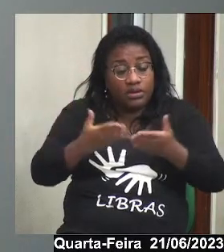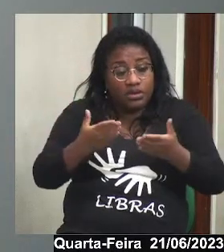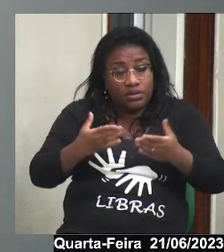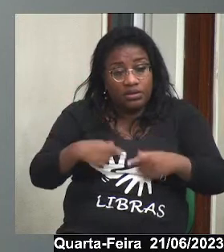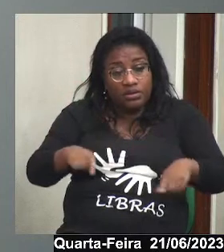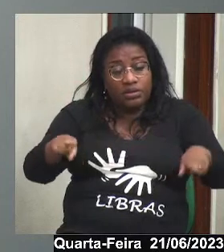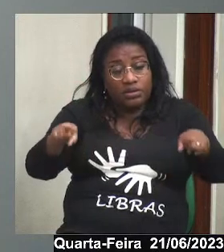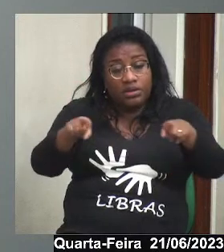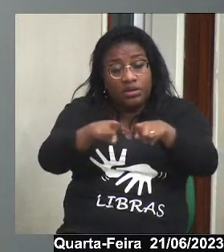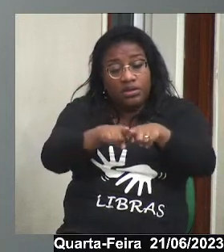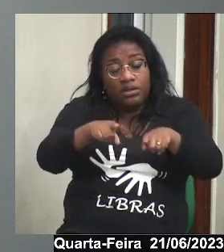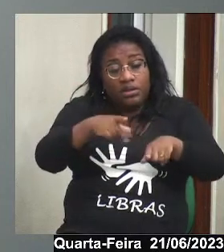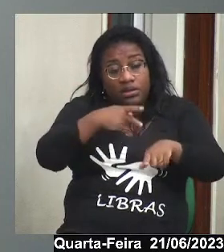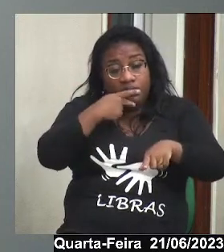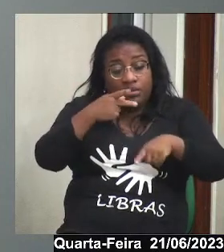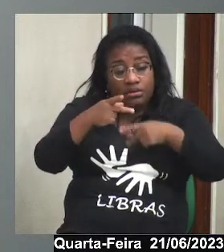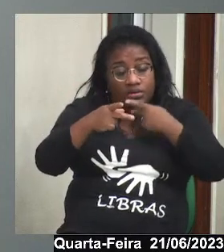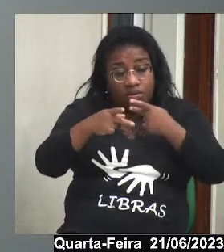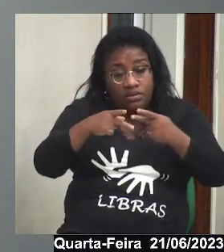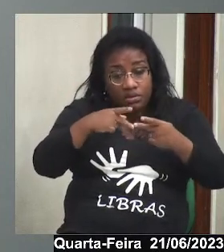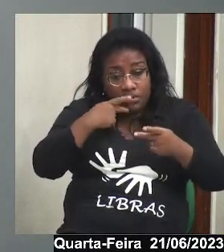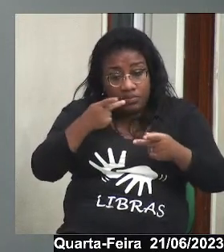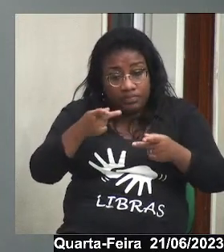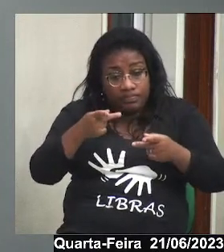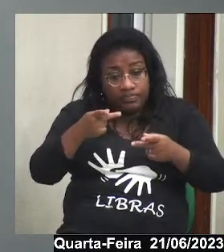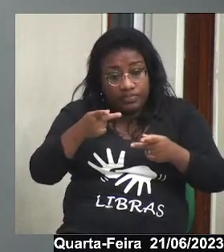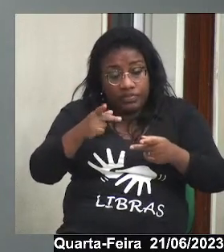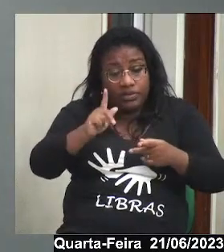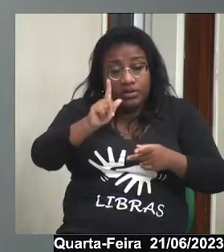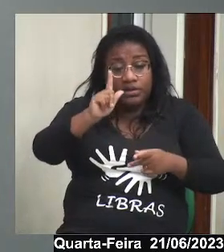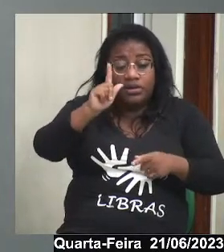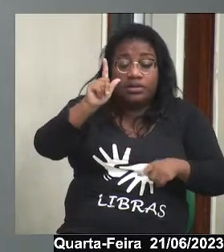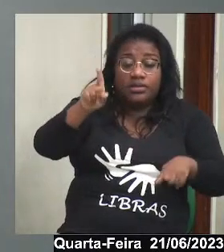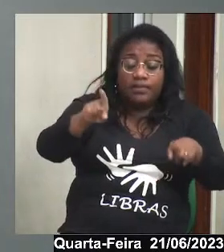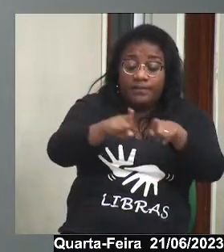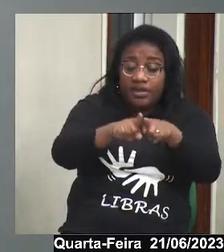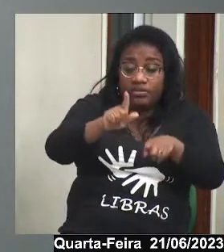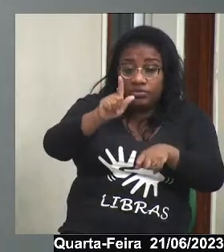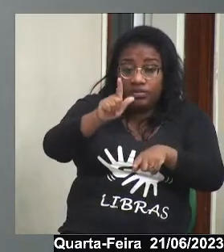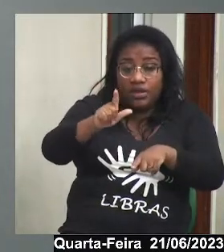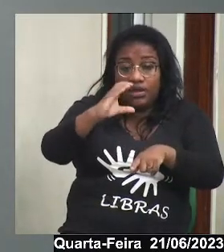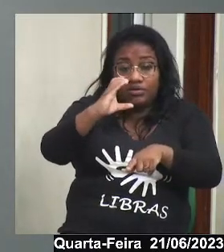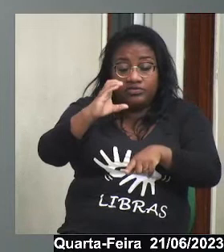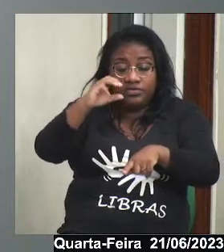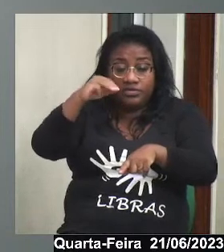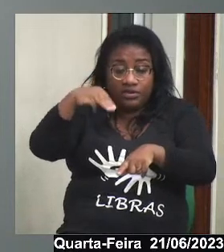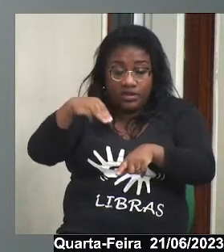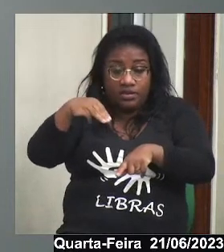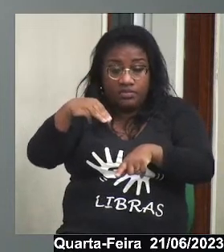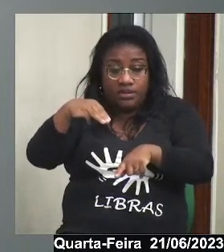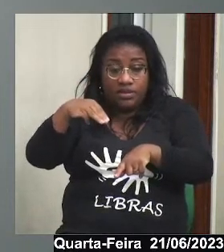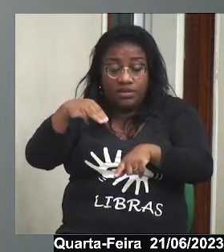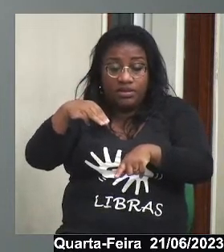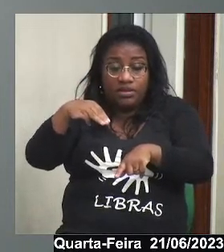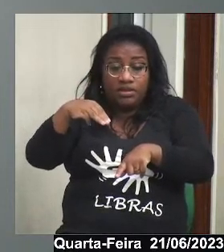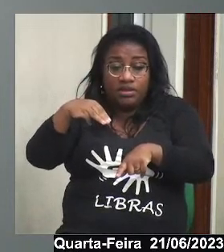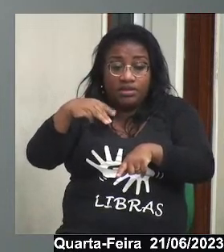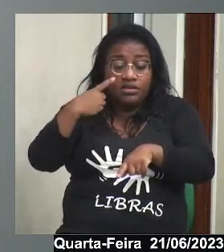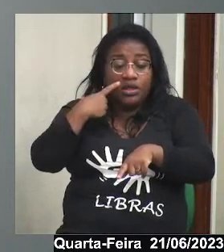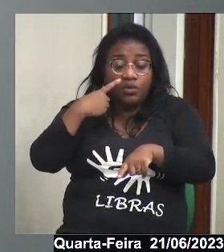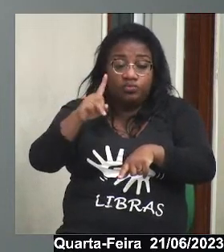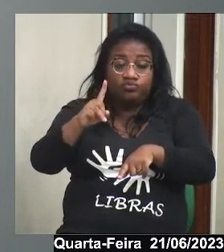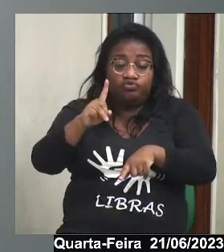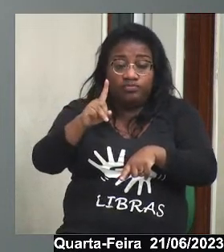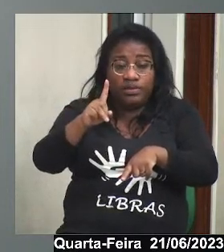Agora eu quero tratar, senhores, de um outro tema importante, que é sobre a GCM da nossa cidade. Na última segunda-feira, a gente completou